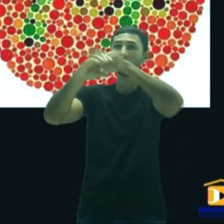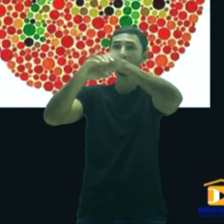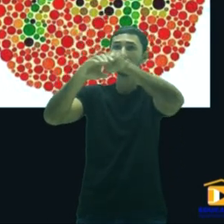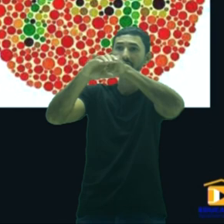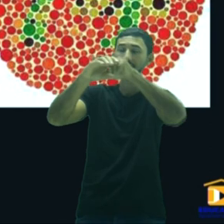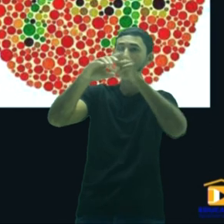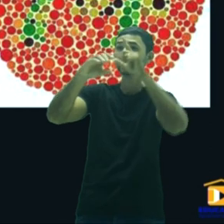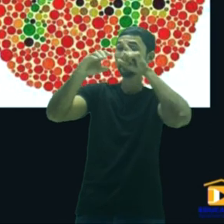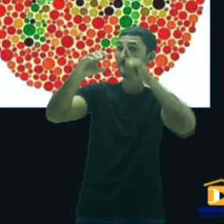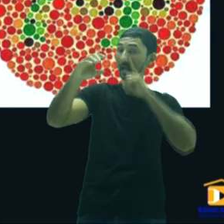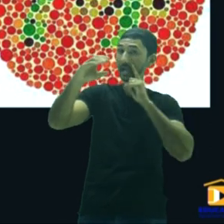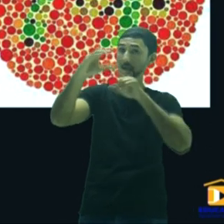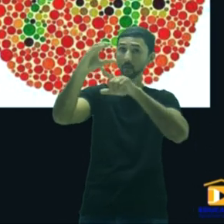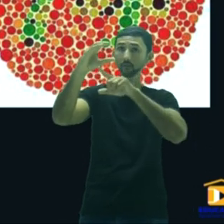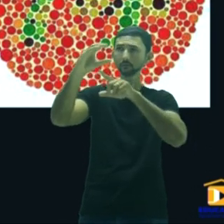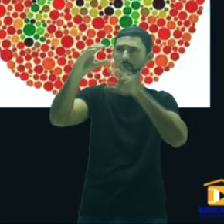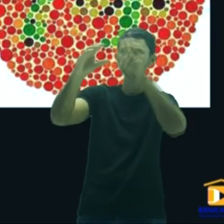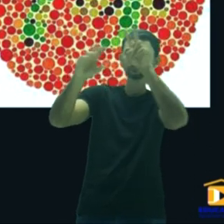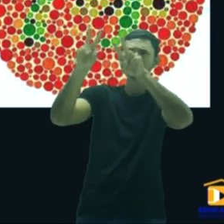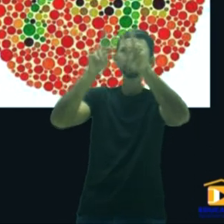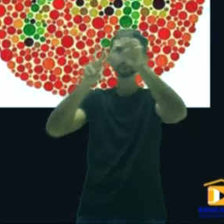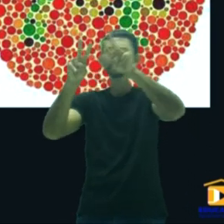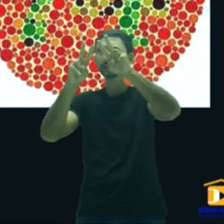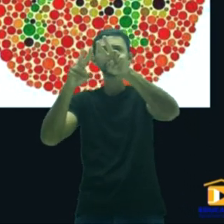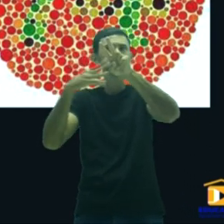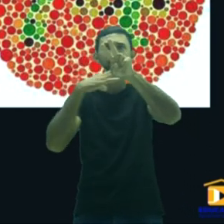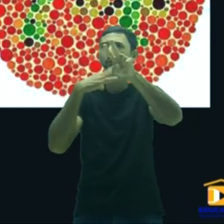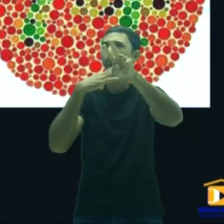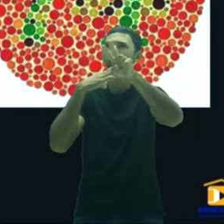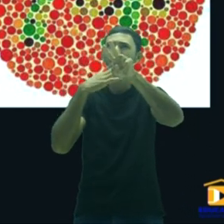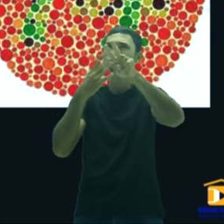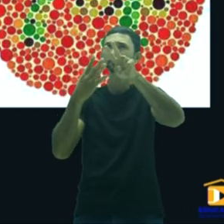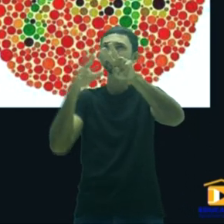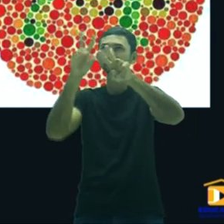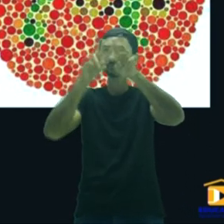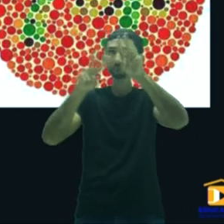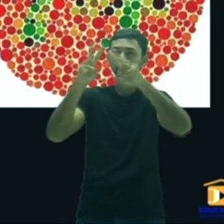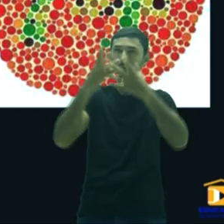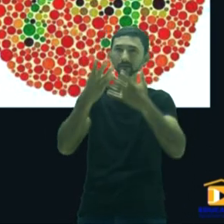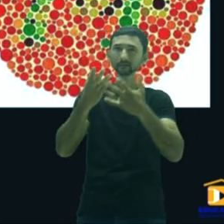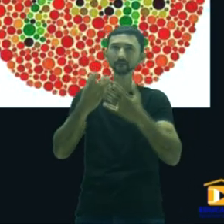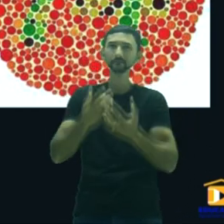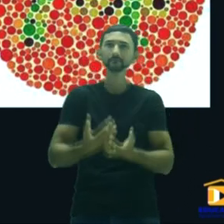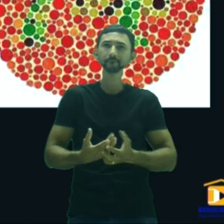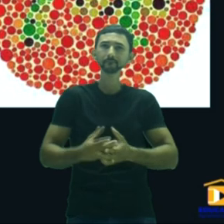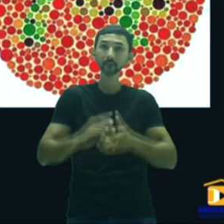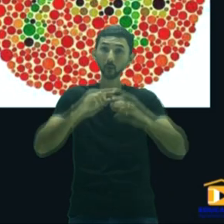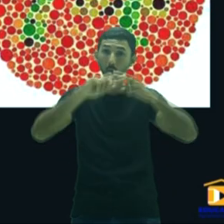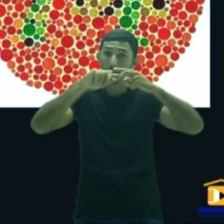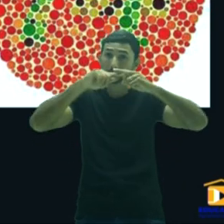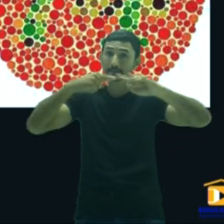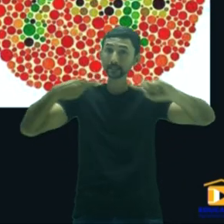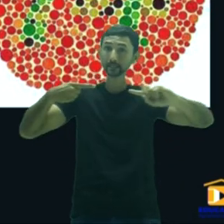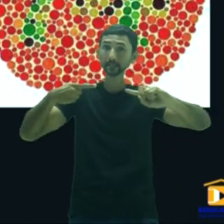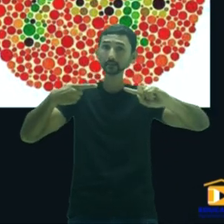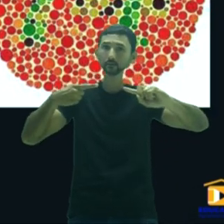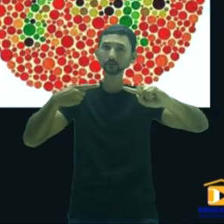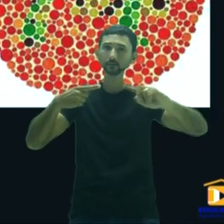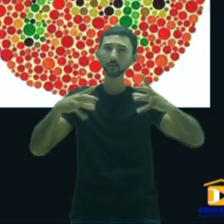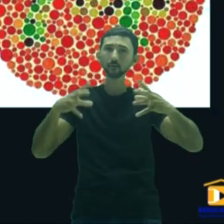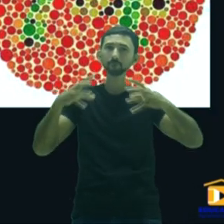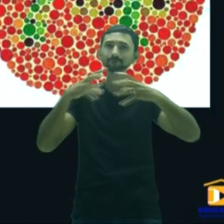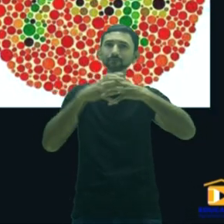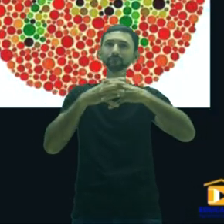dificuldade. É uma questão genética? É uma questão genética. E por que ela é ligada ao sexo? Porque é uma herança que está no cromossomo